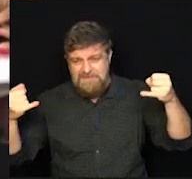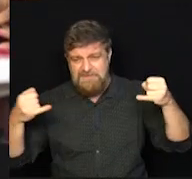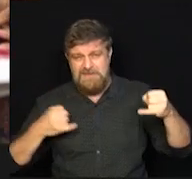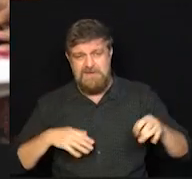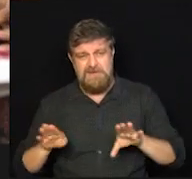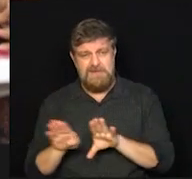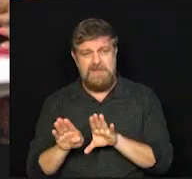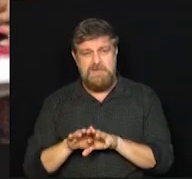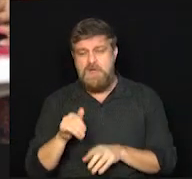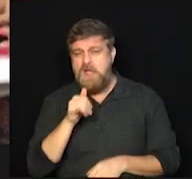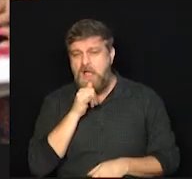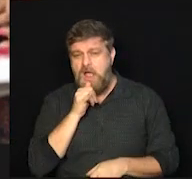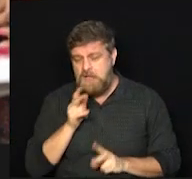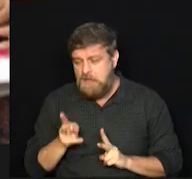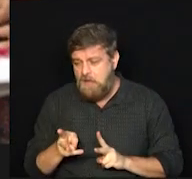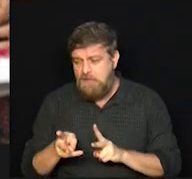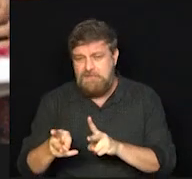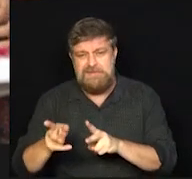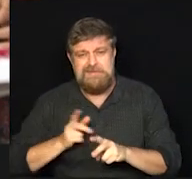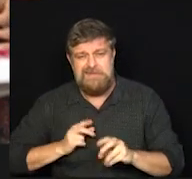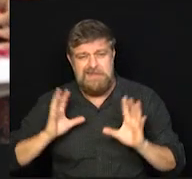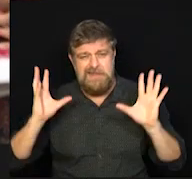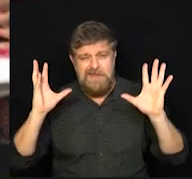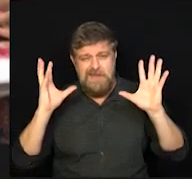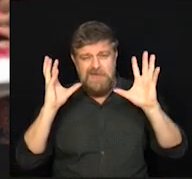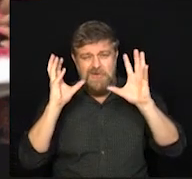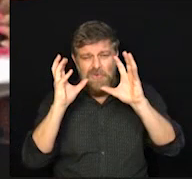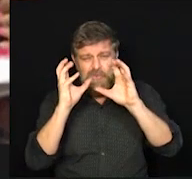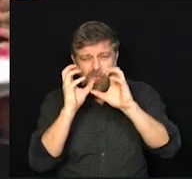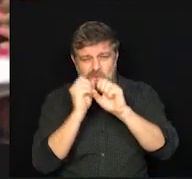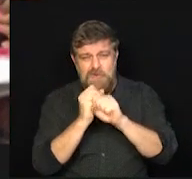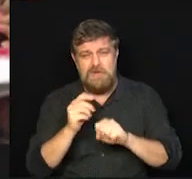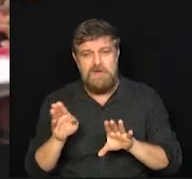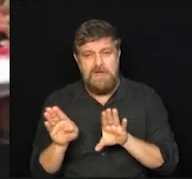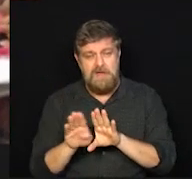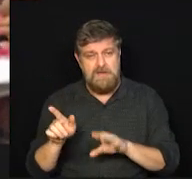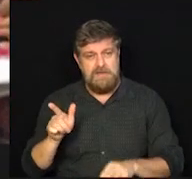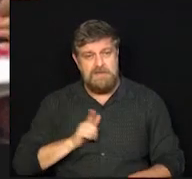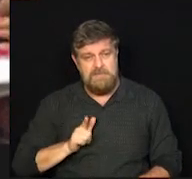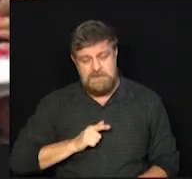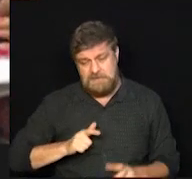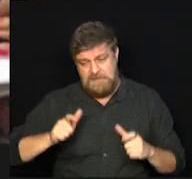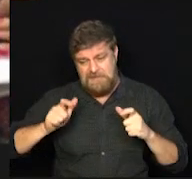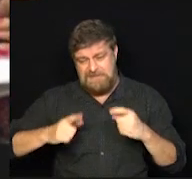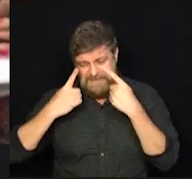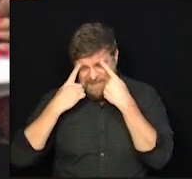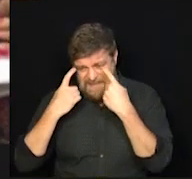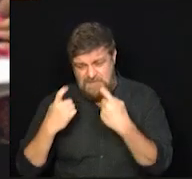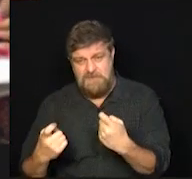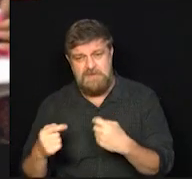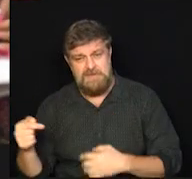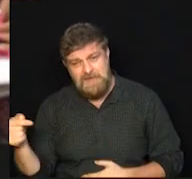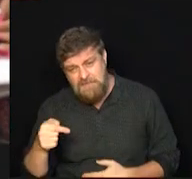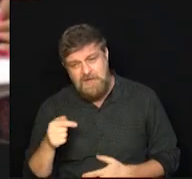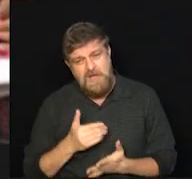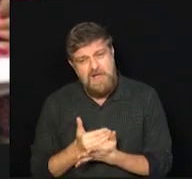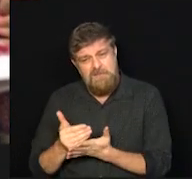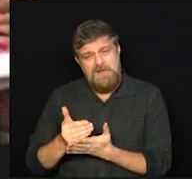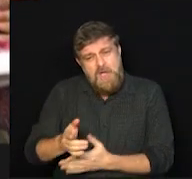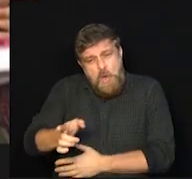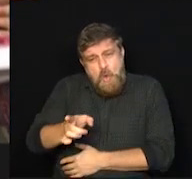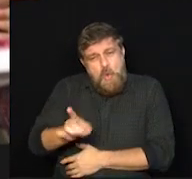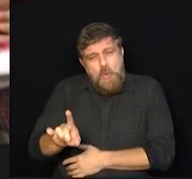que ainda continuo parte no escuro e para além da violação do Estado ele também essa última